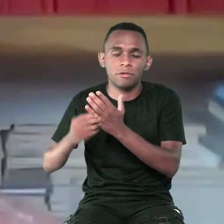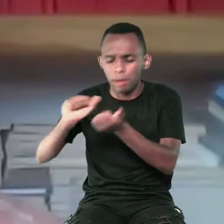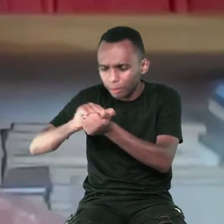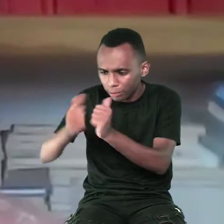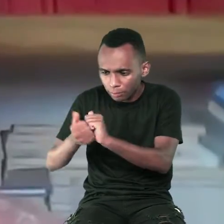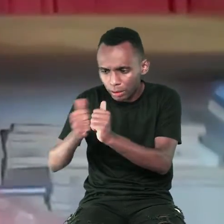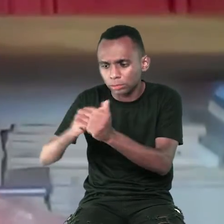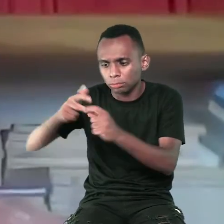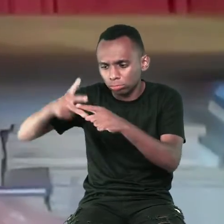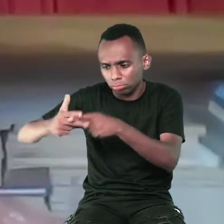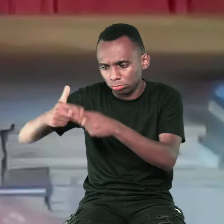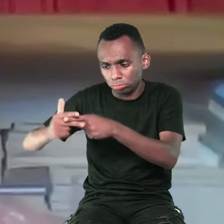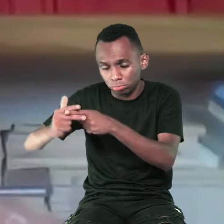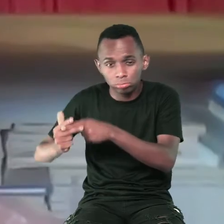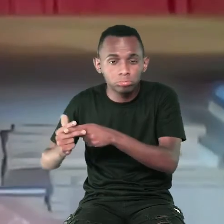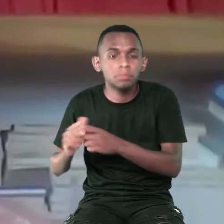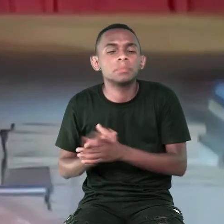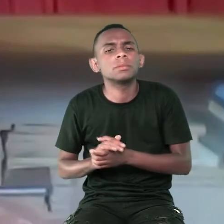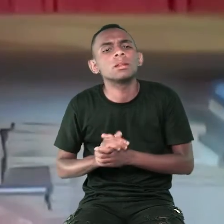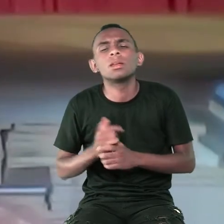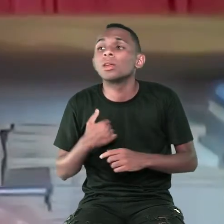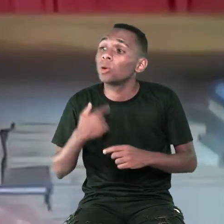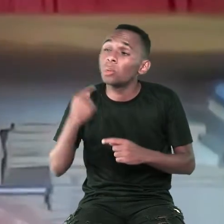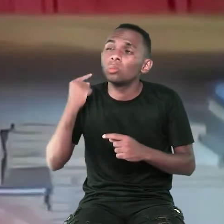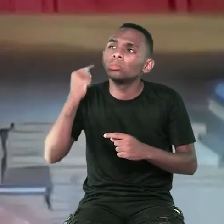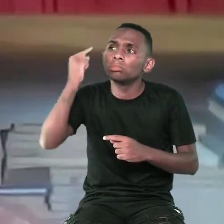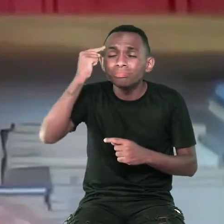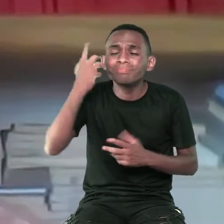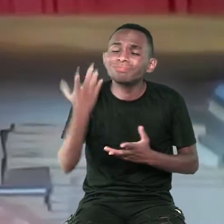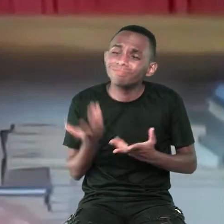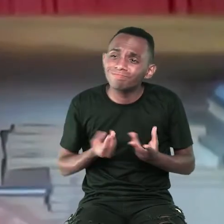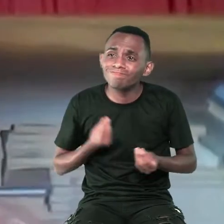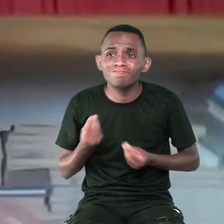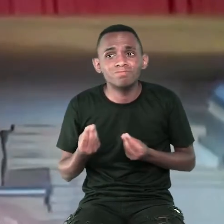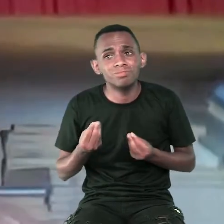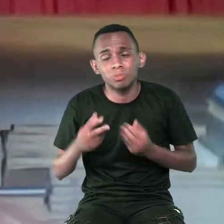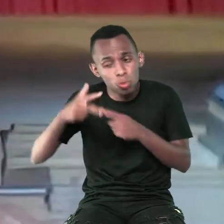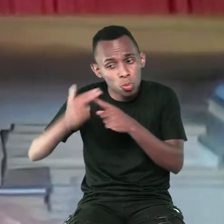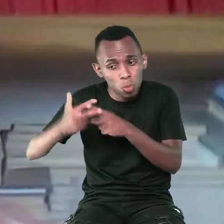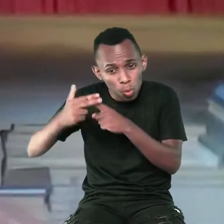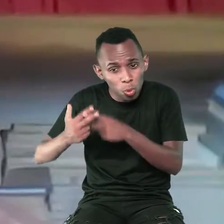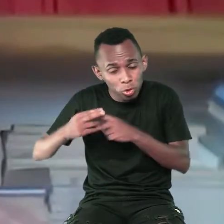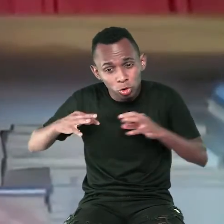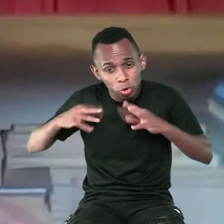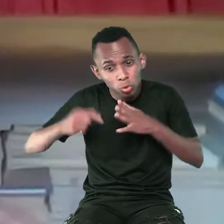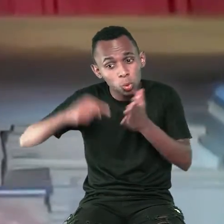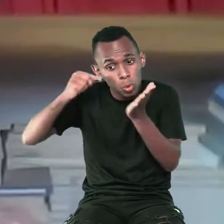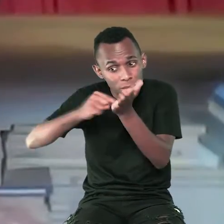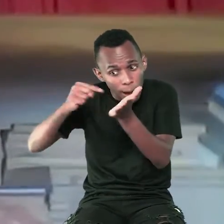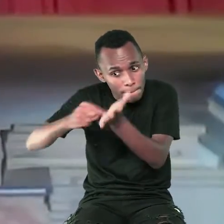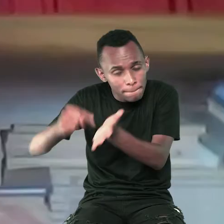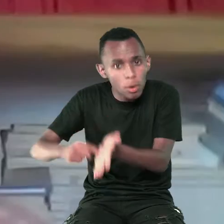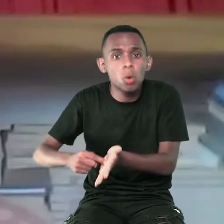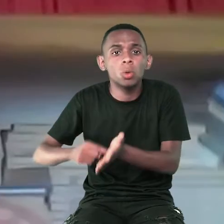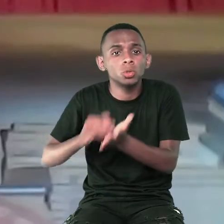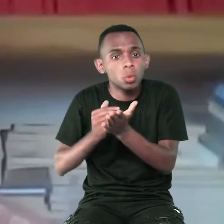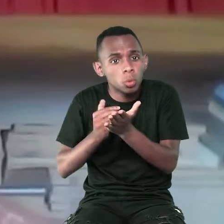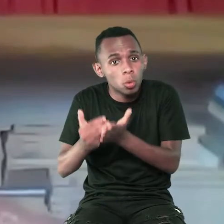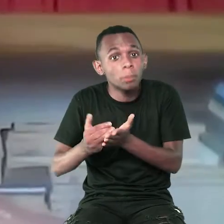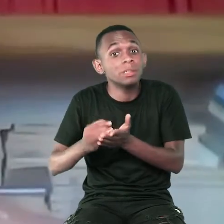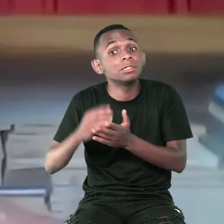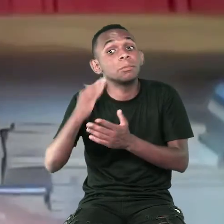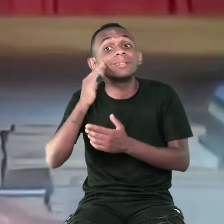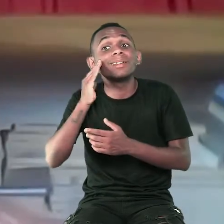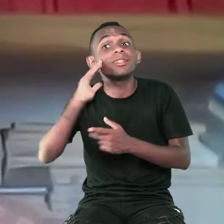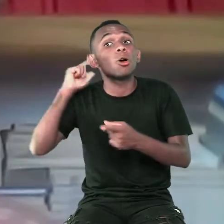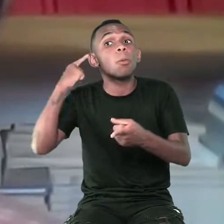livro, eu levantei essa questão. Eu falei, olha, não corrija toda a pontuação no início, até você